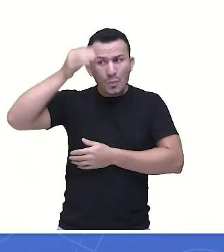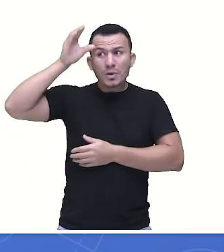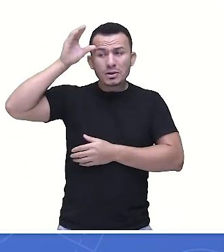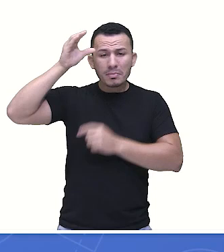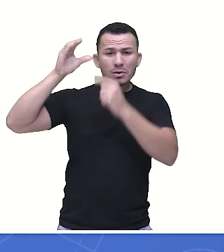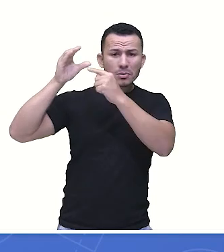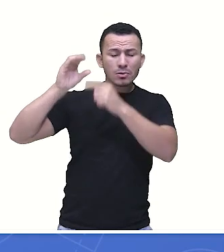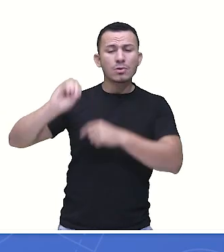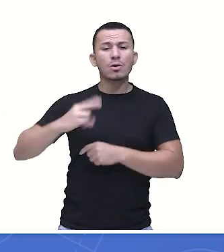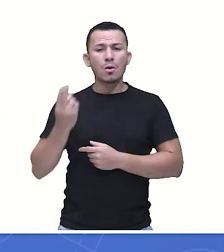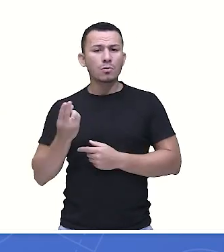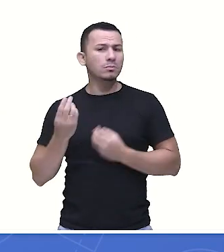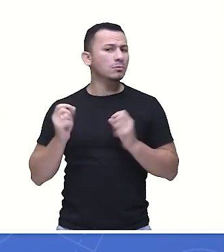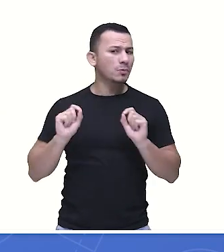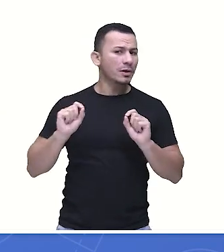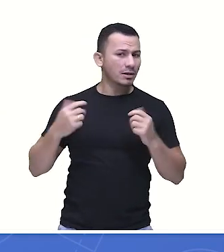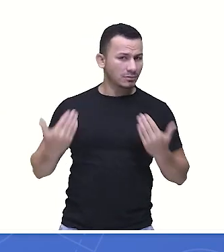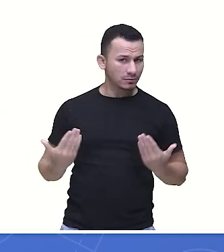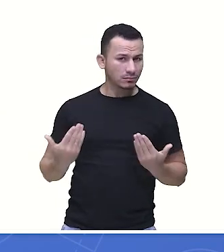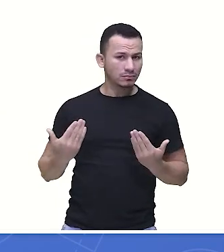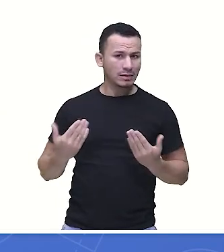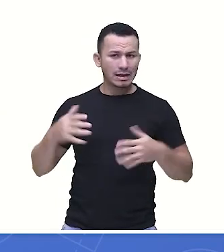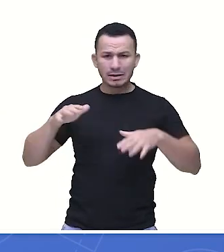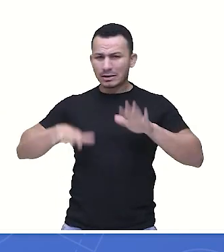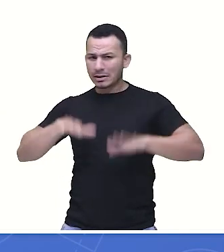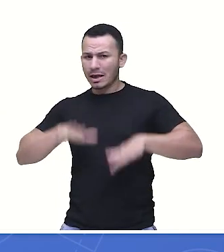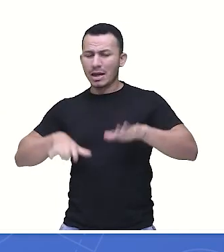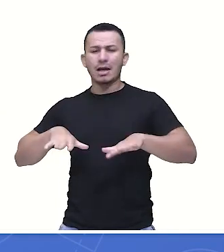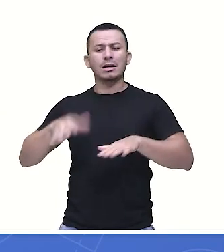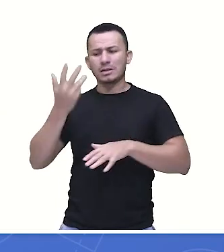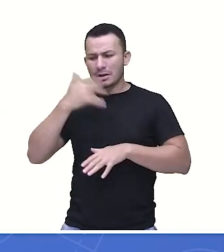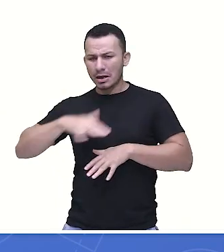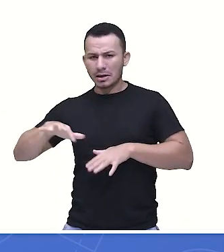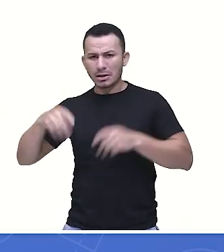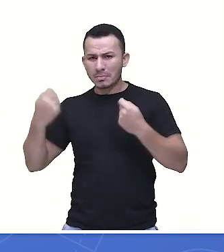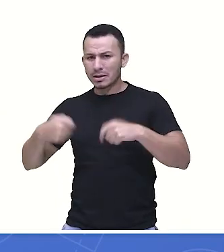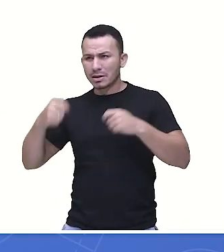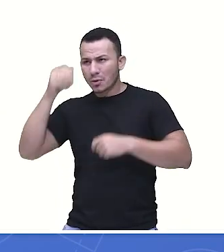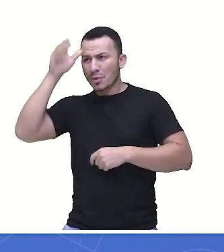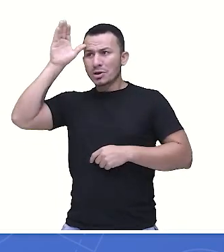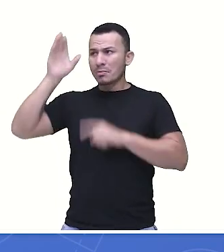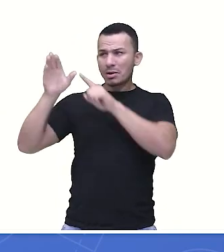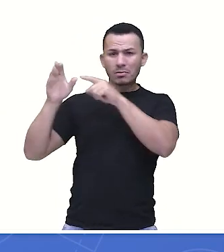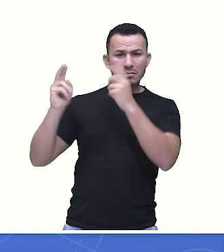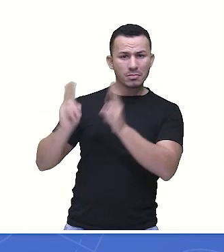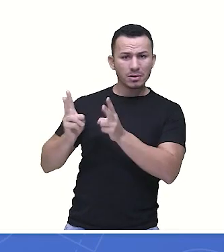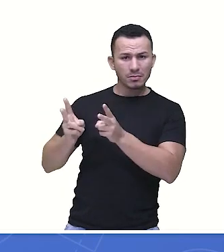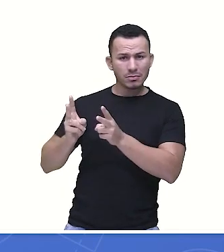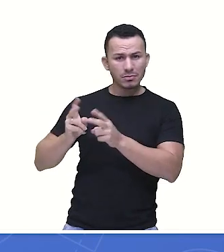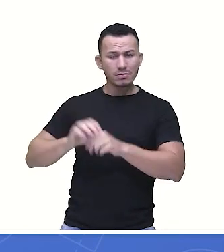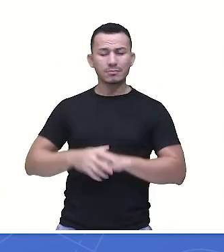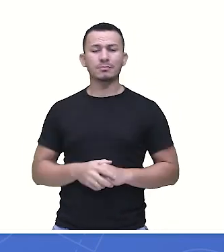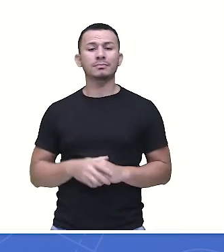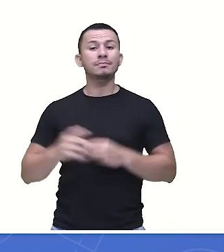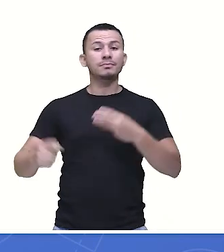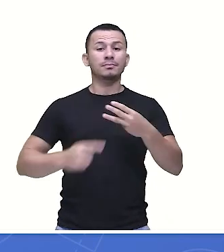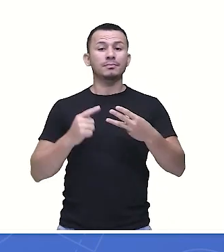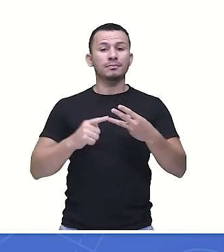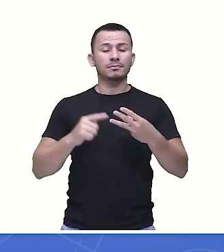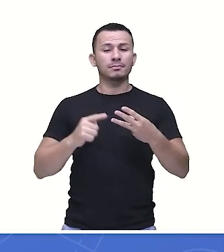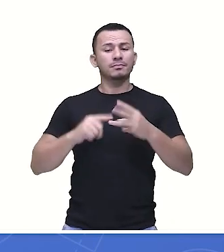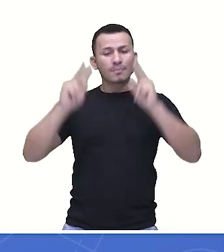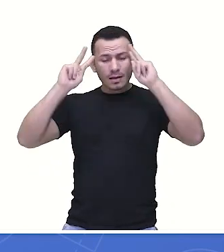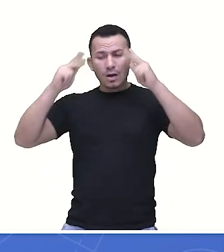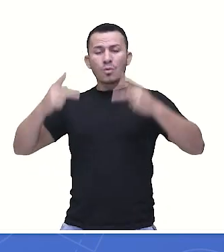crianças precisam? Né? Terceiro, ensinar a condição humana. Situar o ser humano